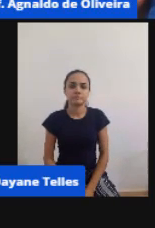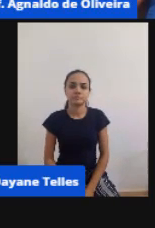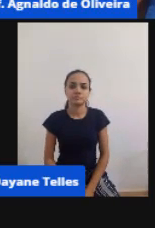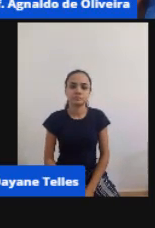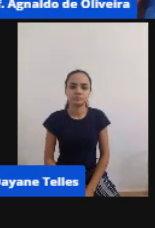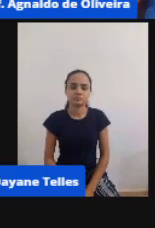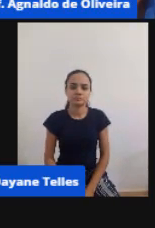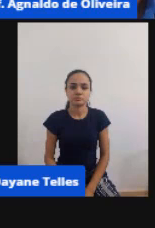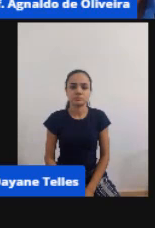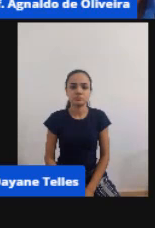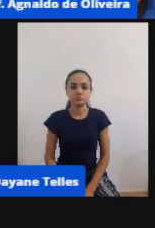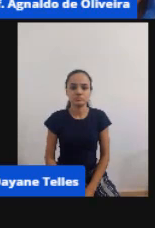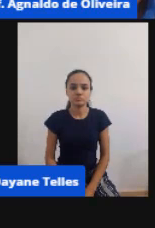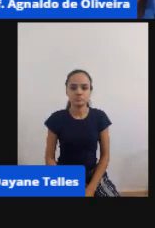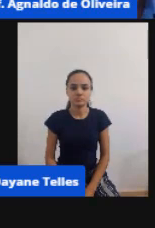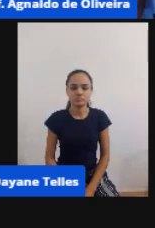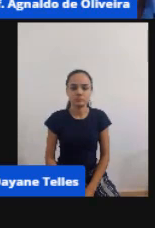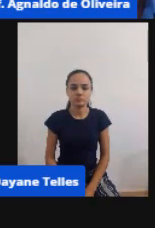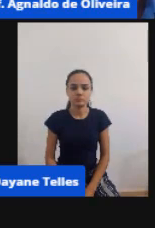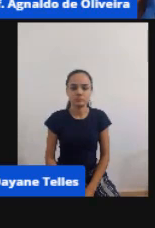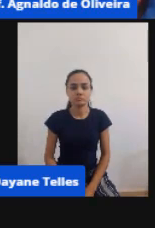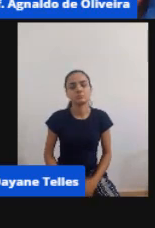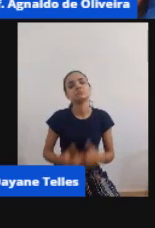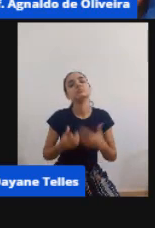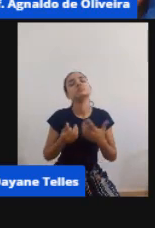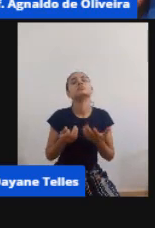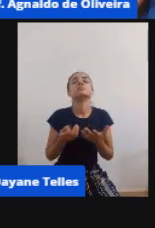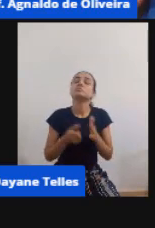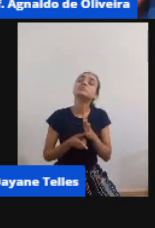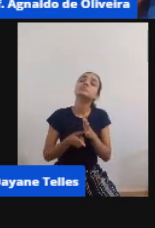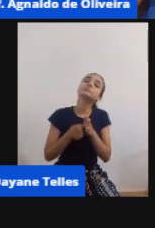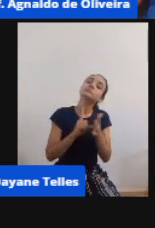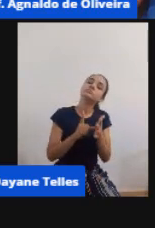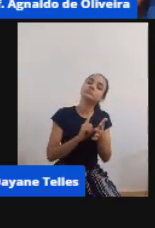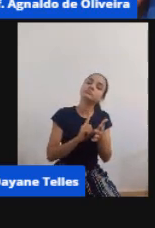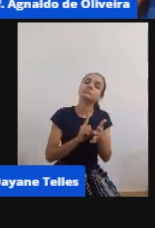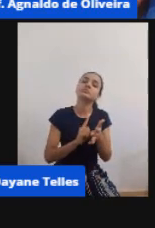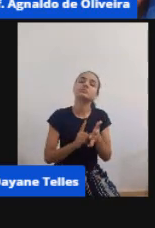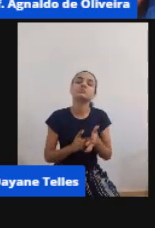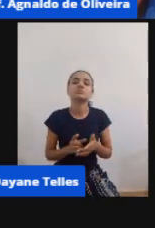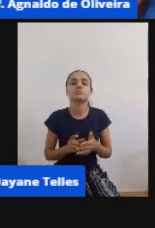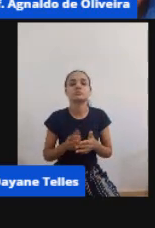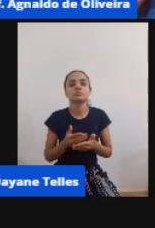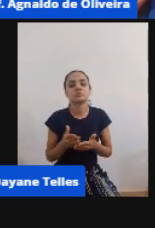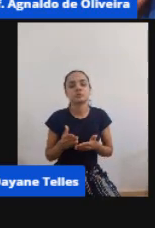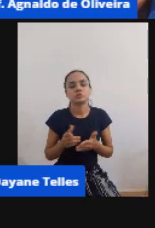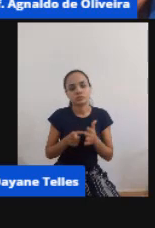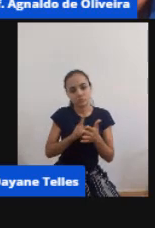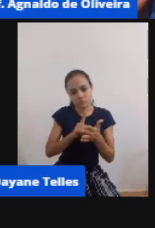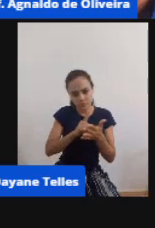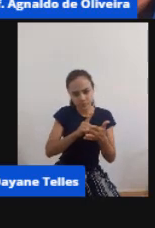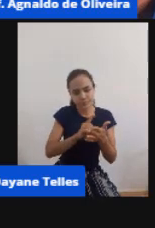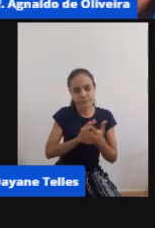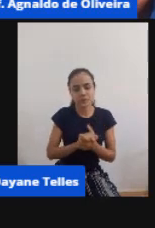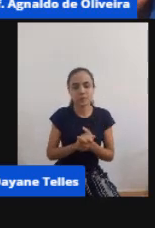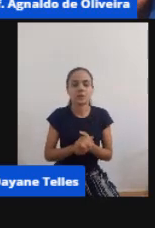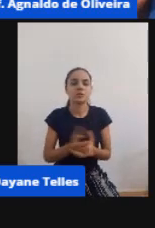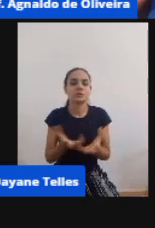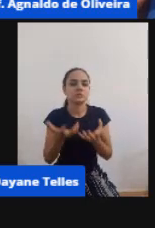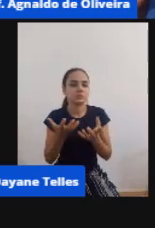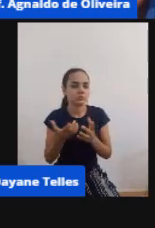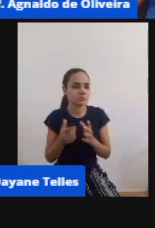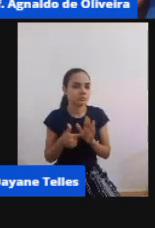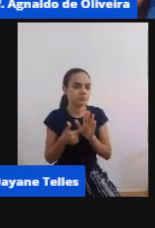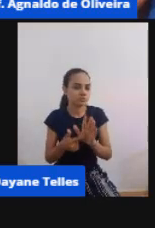Bem, aqui, antes de começar, eu quero fazer uma ênfase que isso é um caminho que nós escolhemos para apresentar para